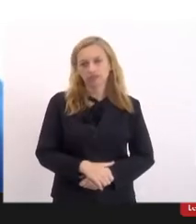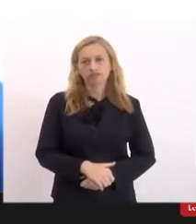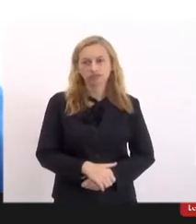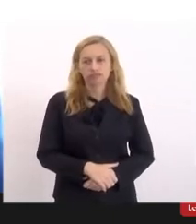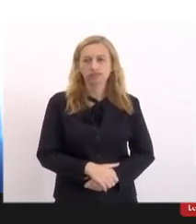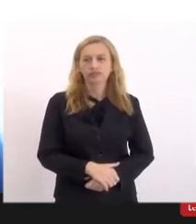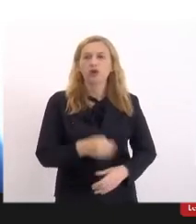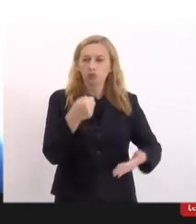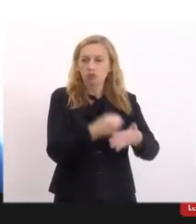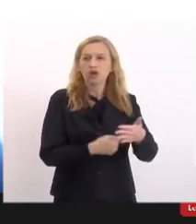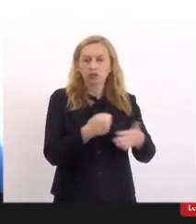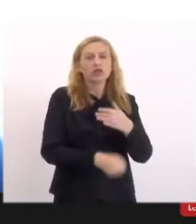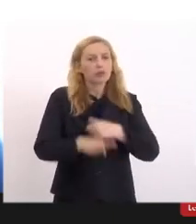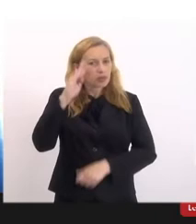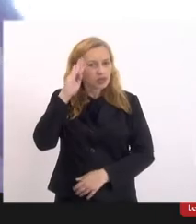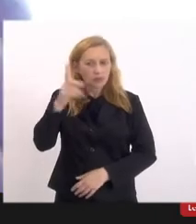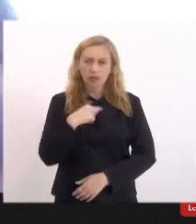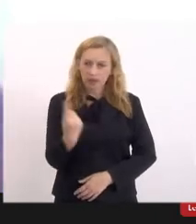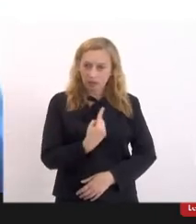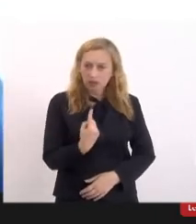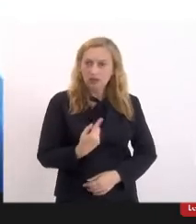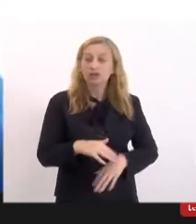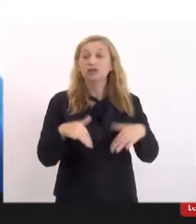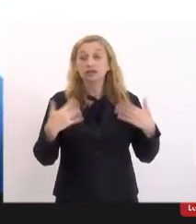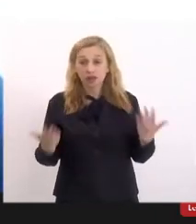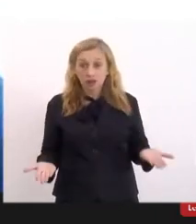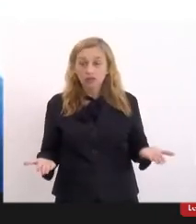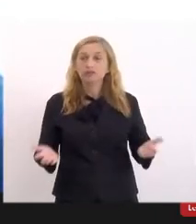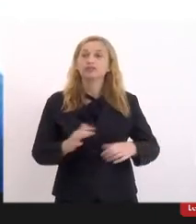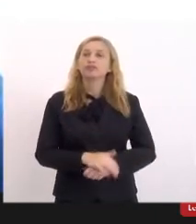uma luta fundamental para eles que trabalho. Então,